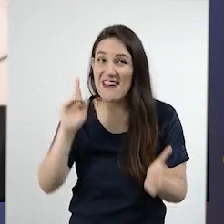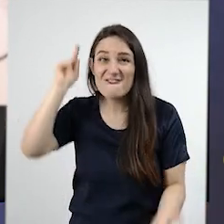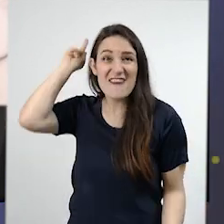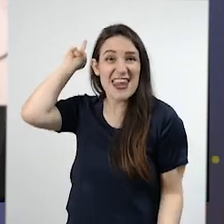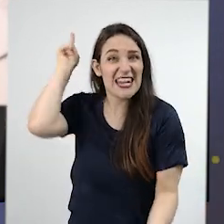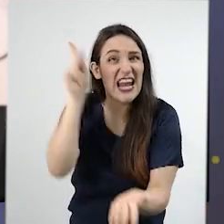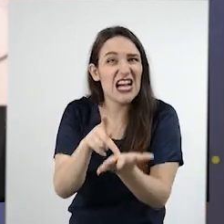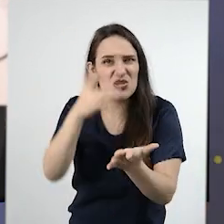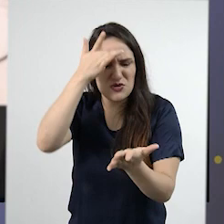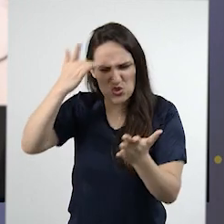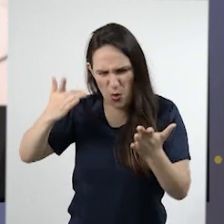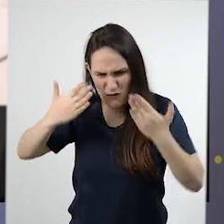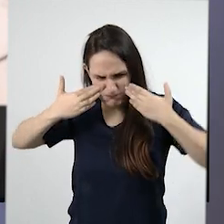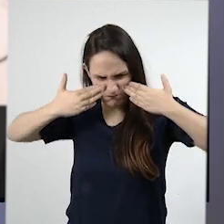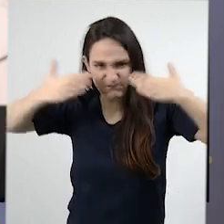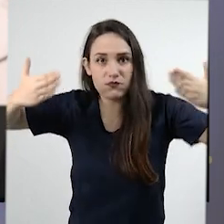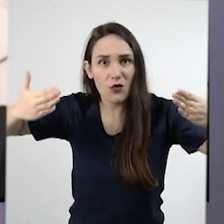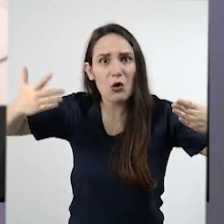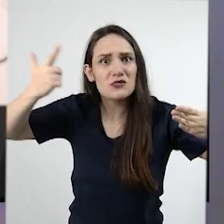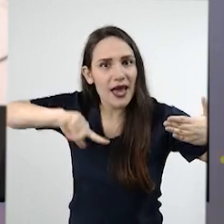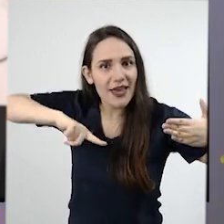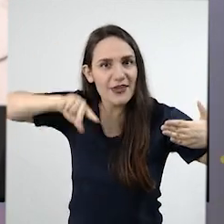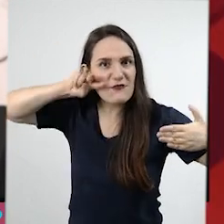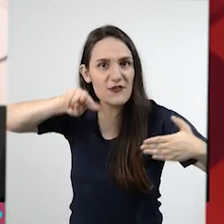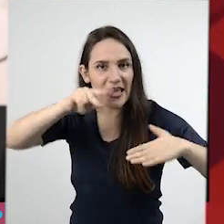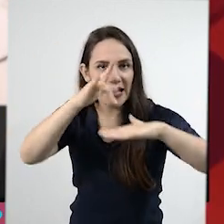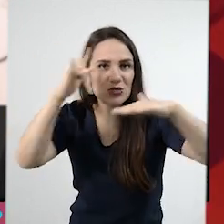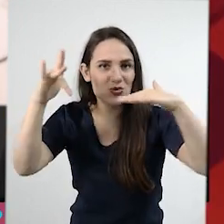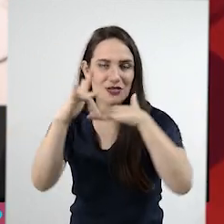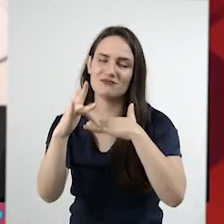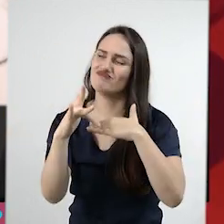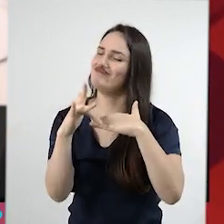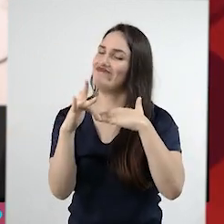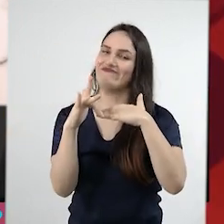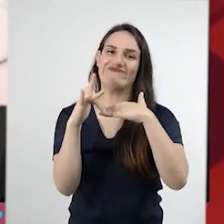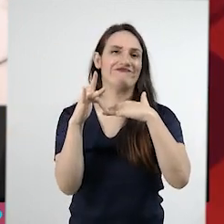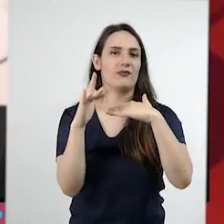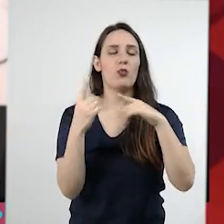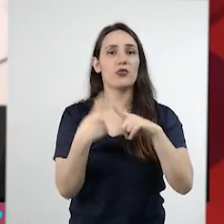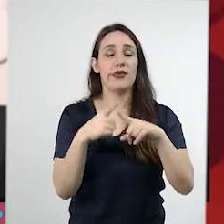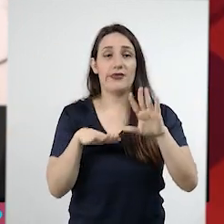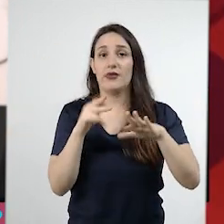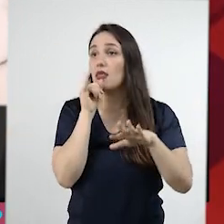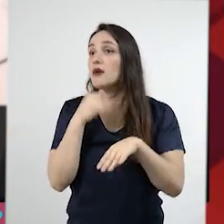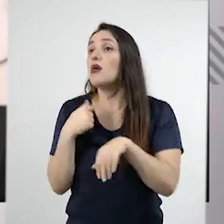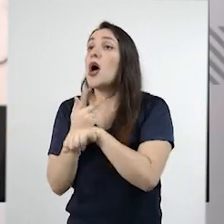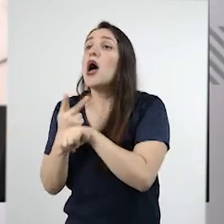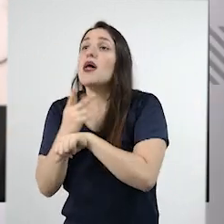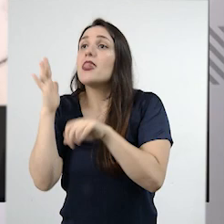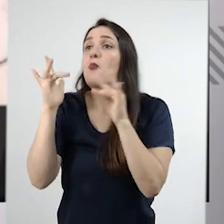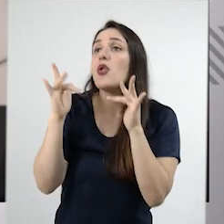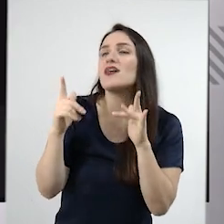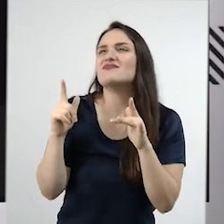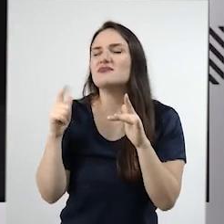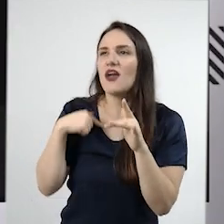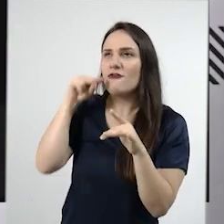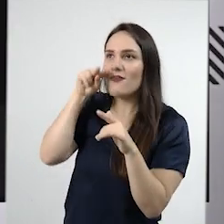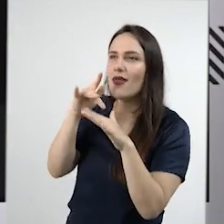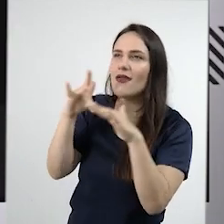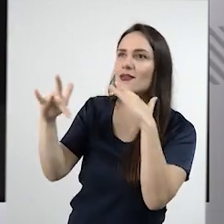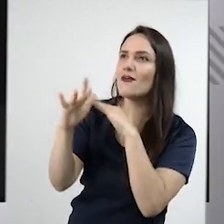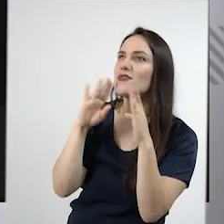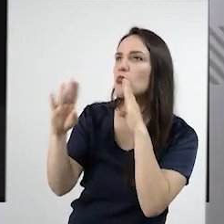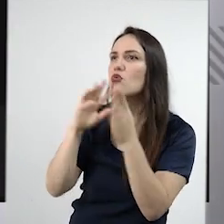dessa pessoa que está buscando se relacionar, procurando um namorado ou uma namorada. Muita gente fala dessa